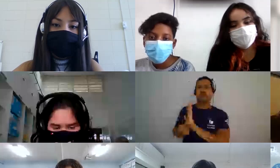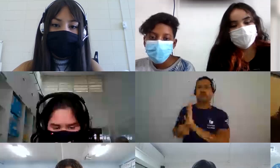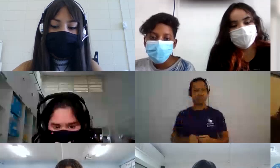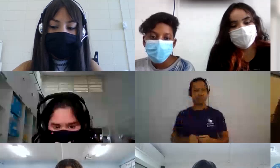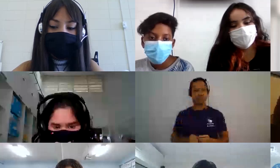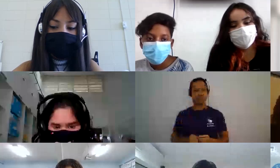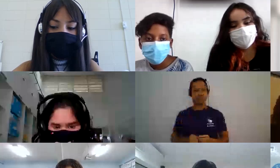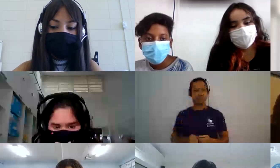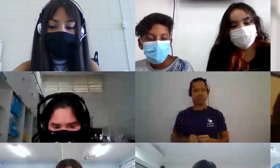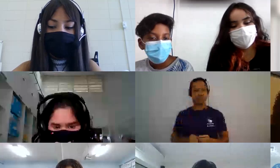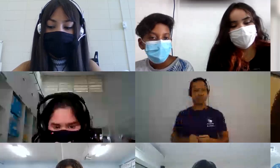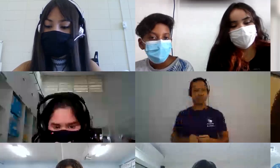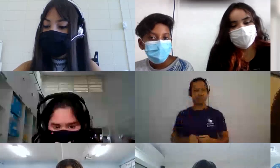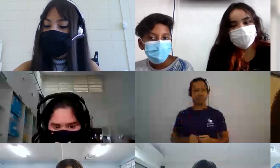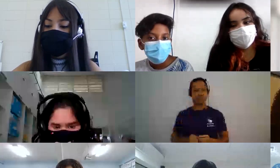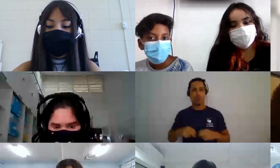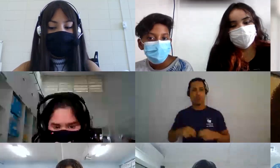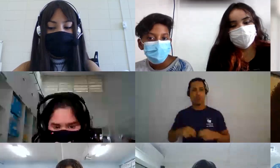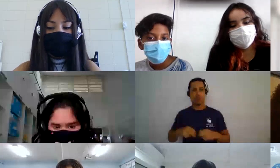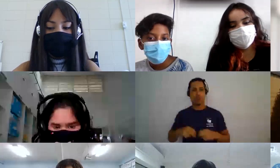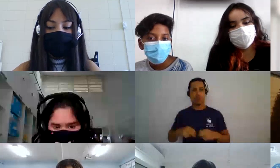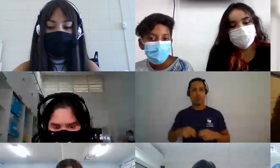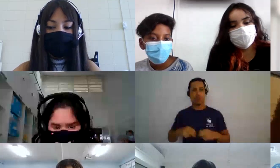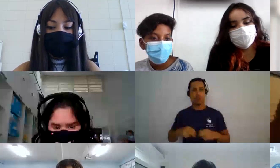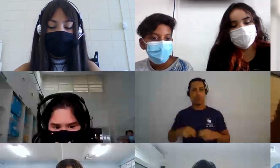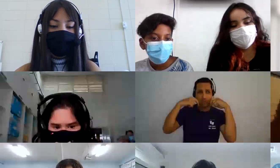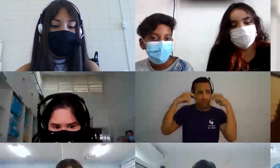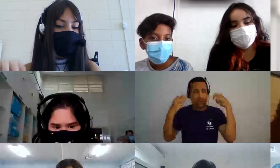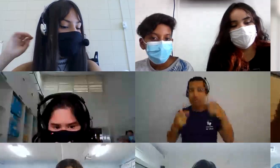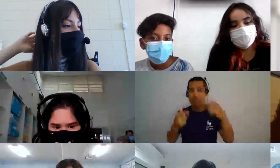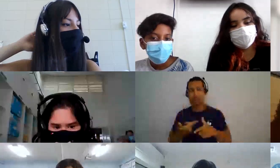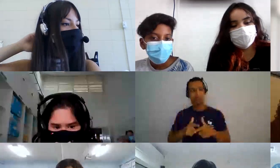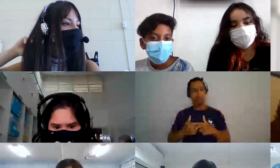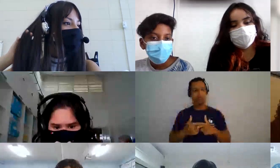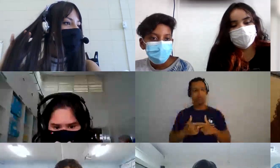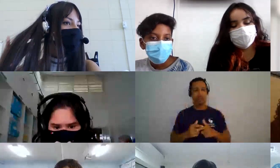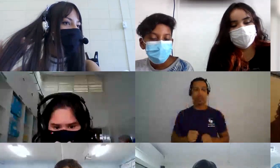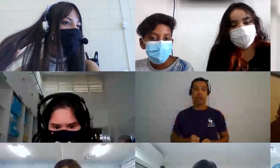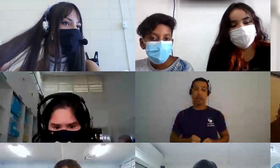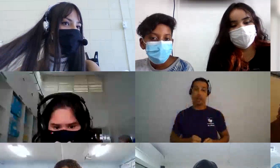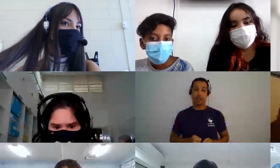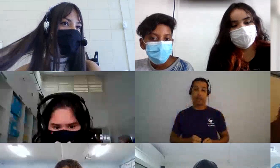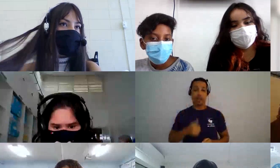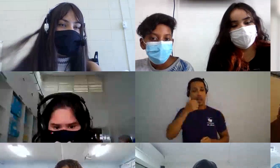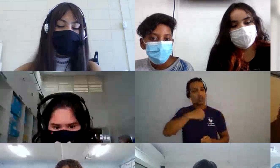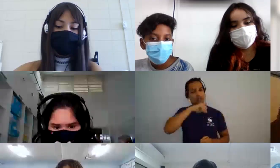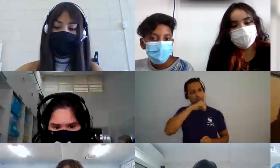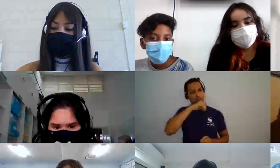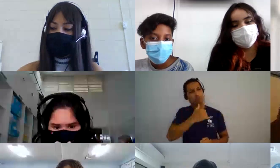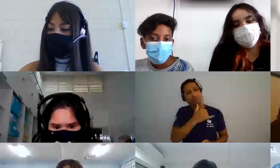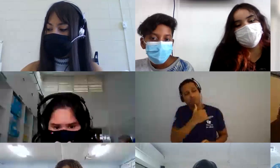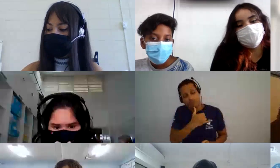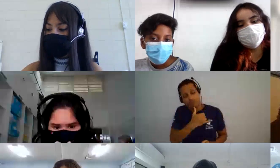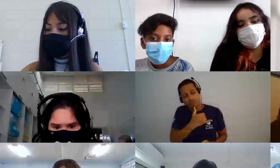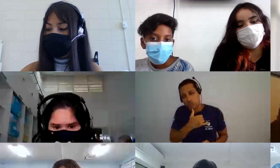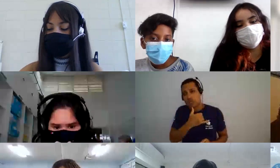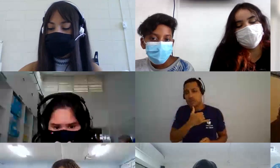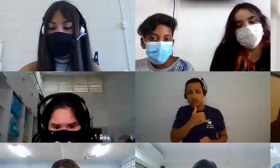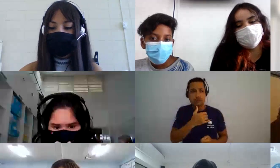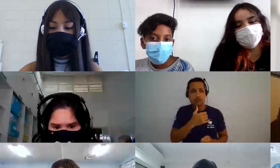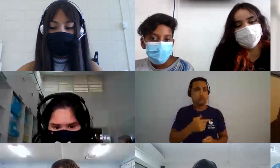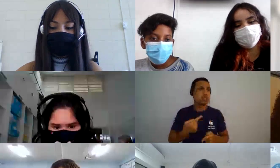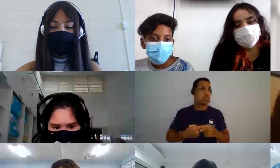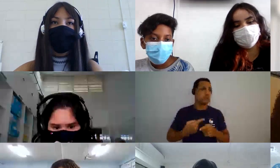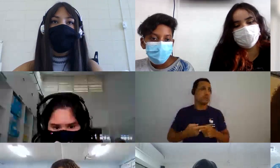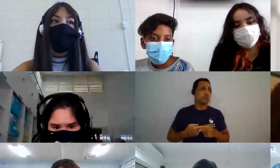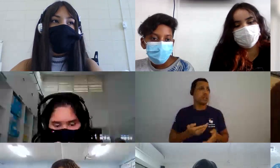assim, nessa festa, sabe? Isso, veja, isso não é problema nenhum. As mães ficam muito tristes quando acontece isso. As mães ficam chateadas porque estão